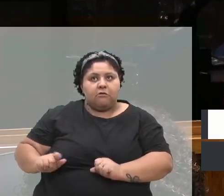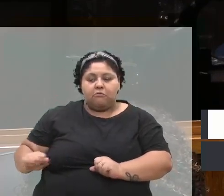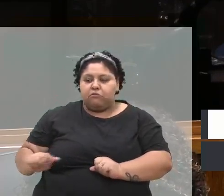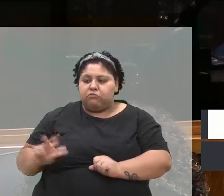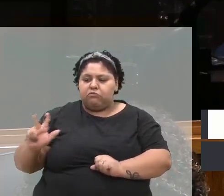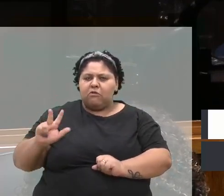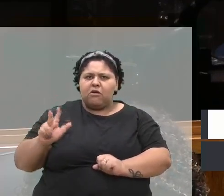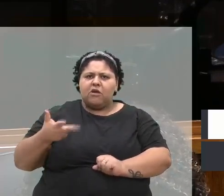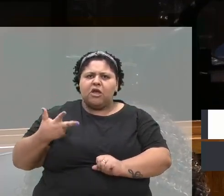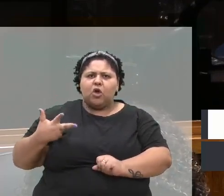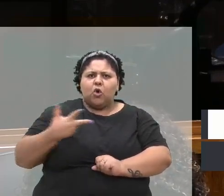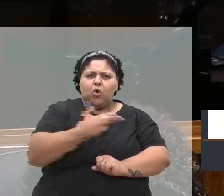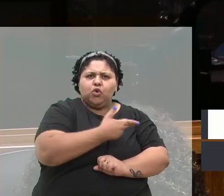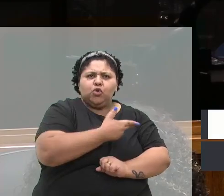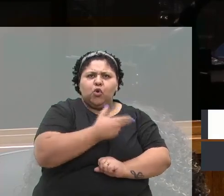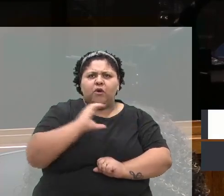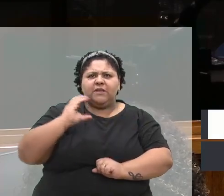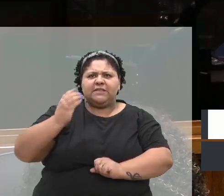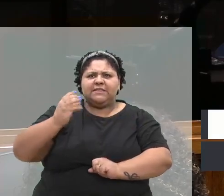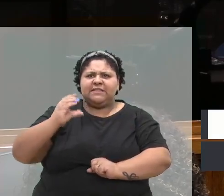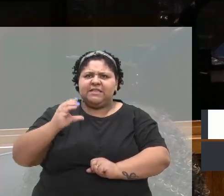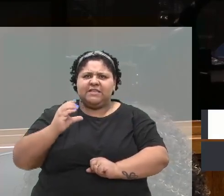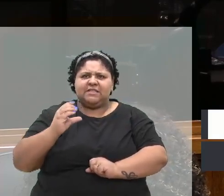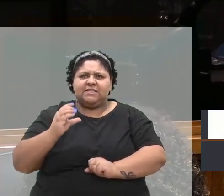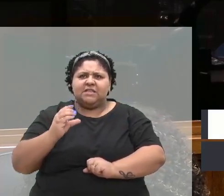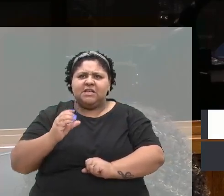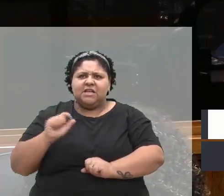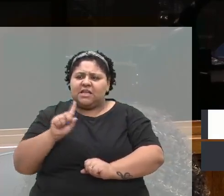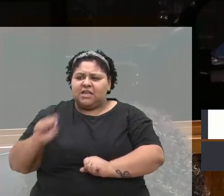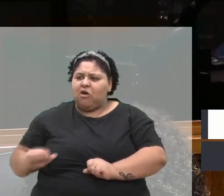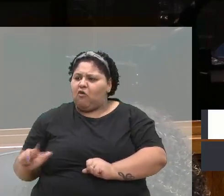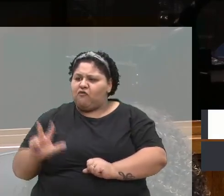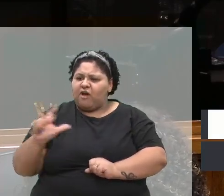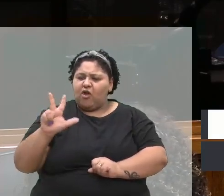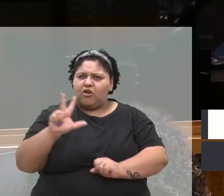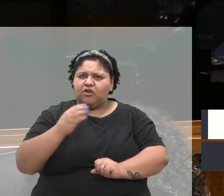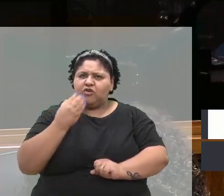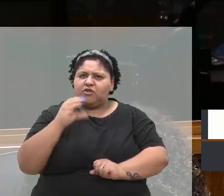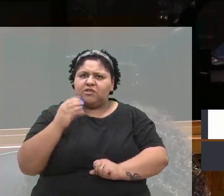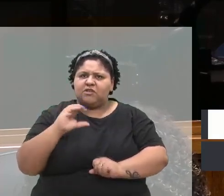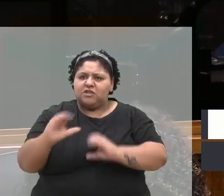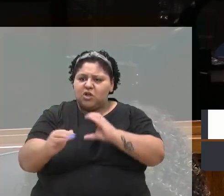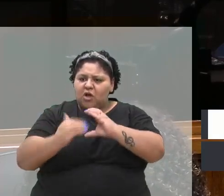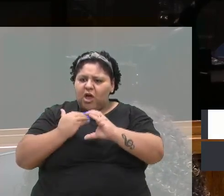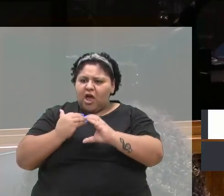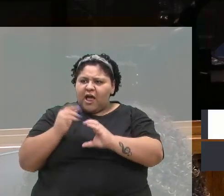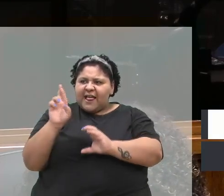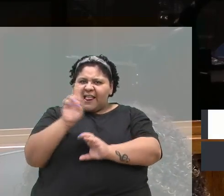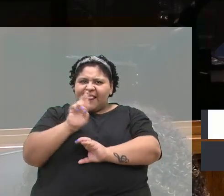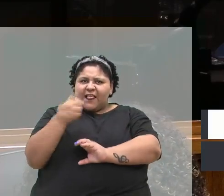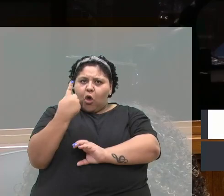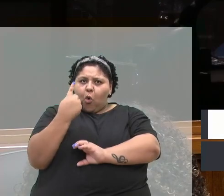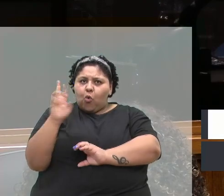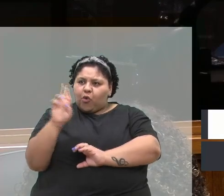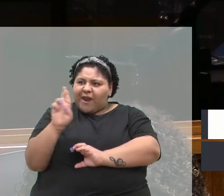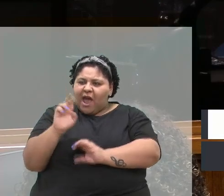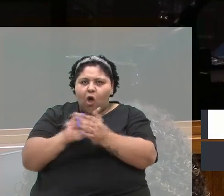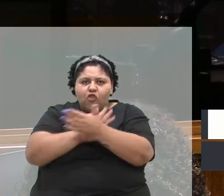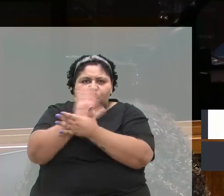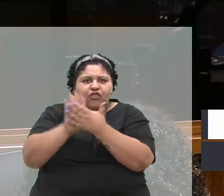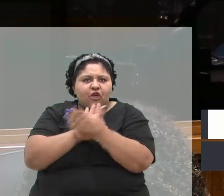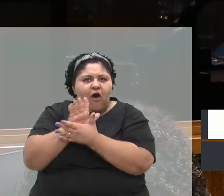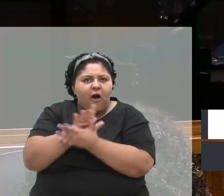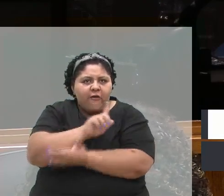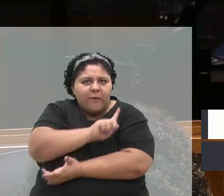cortou recursos, que não mandou R$1 para a cidade, R$1 para a